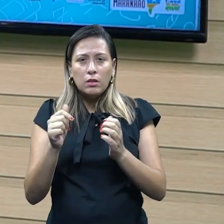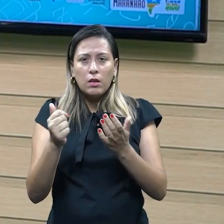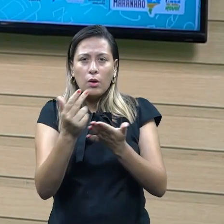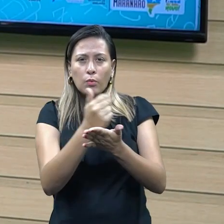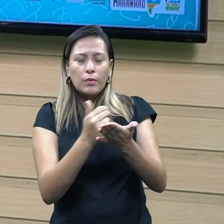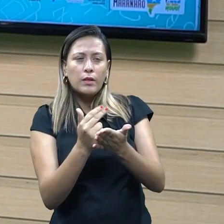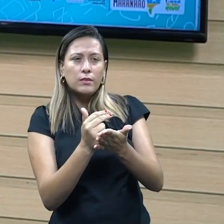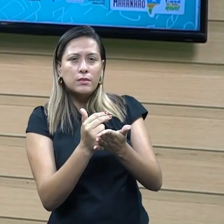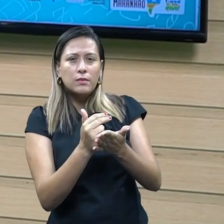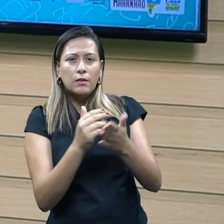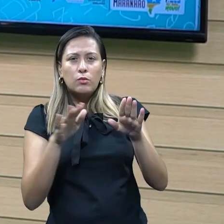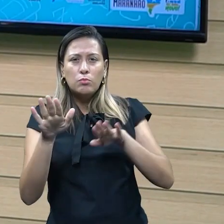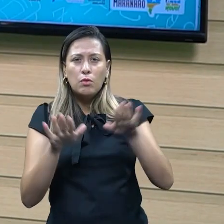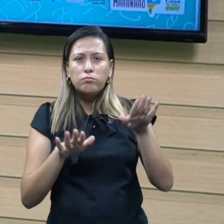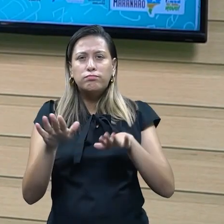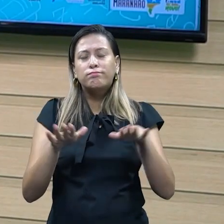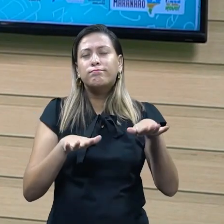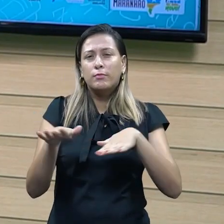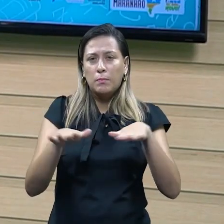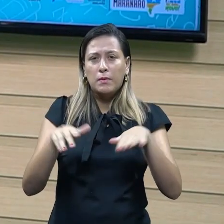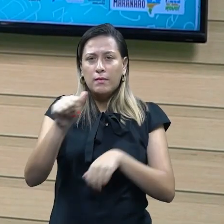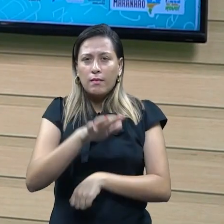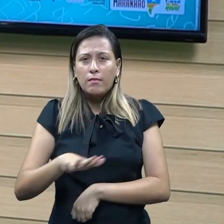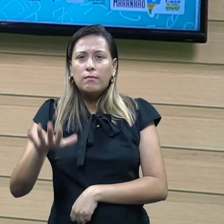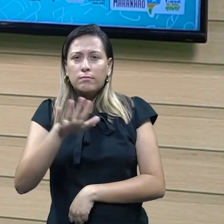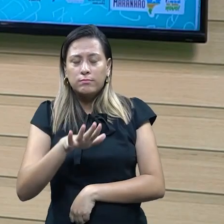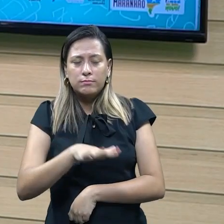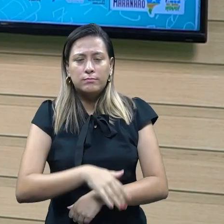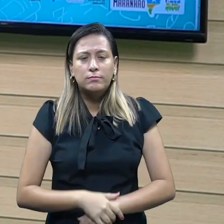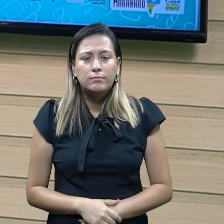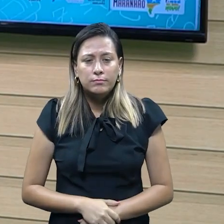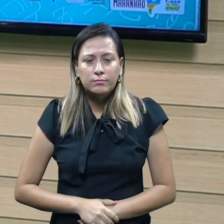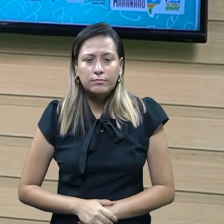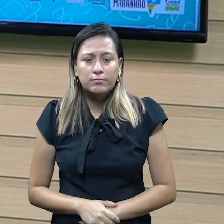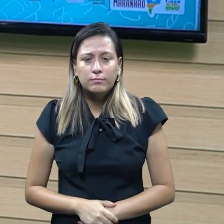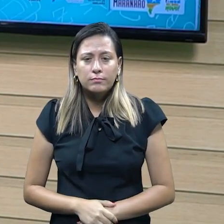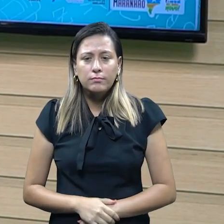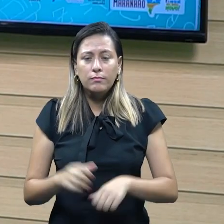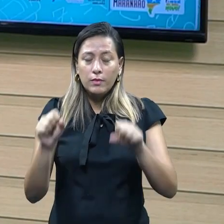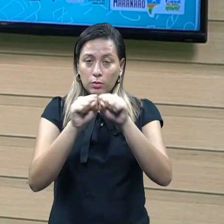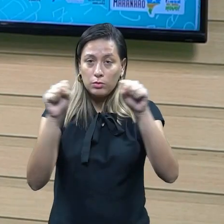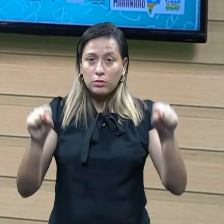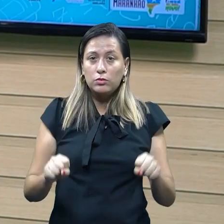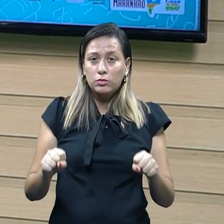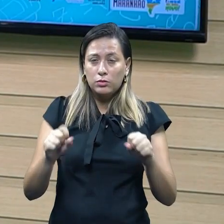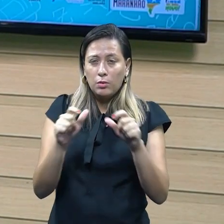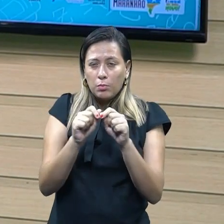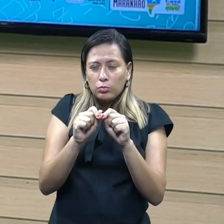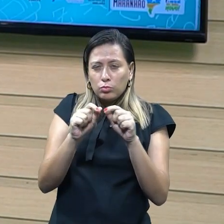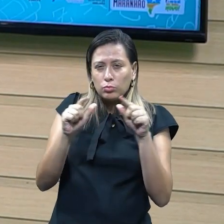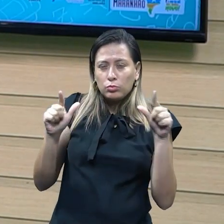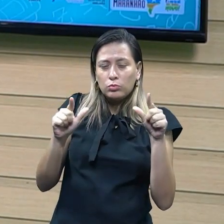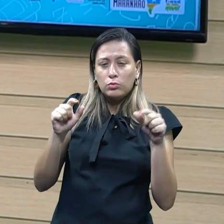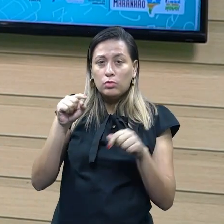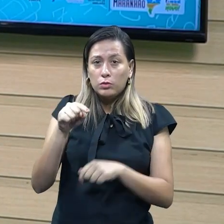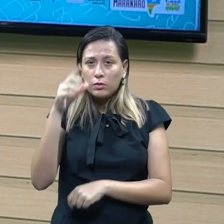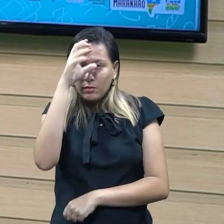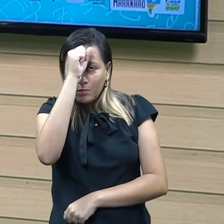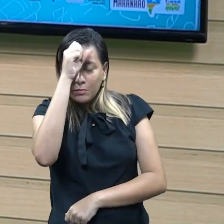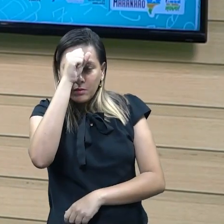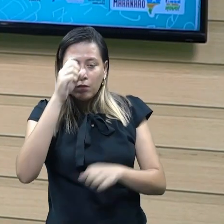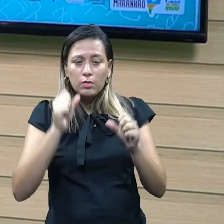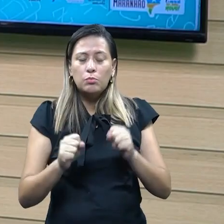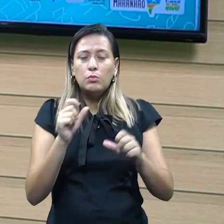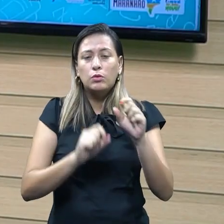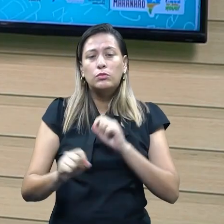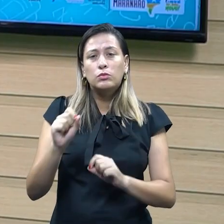área de trabalho. O sistema zoom, o comando zoom, você vai aprender aqui que ele pode ser